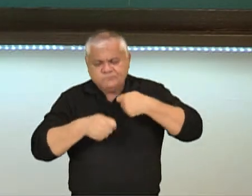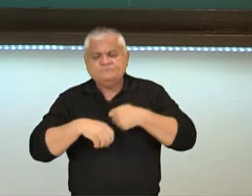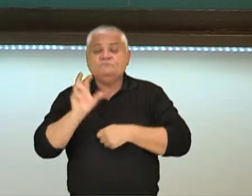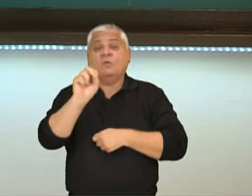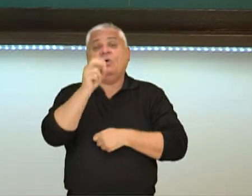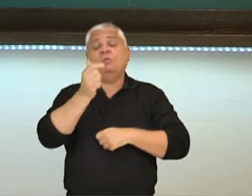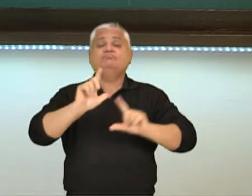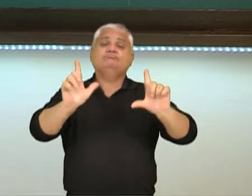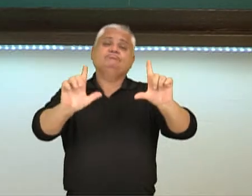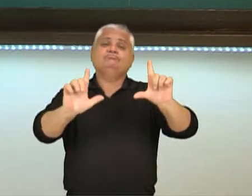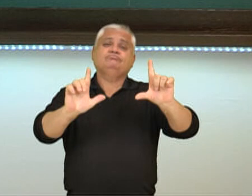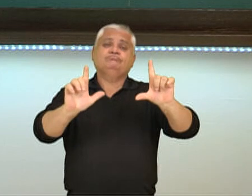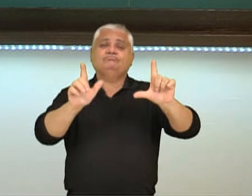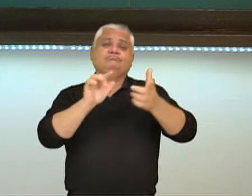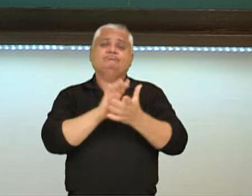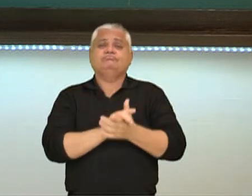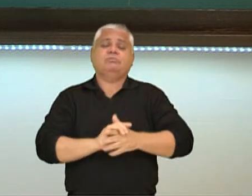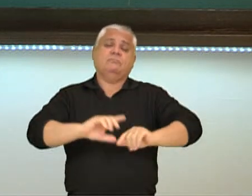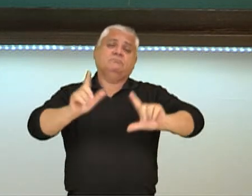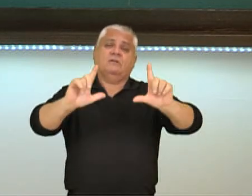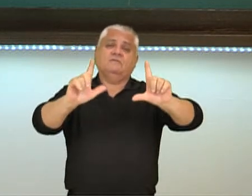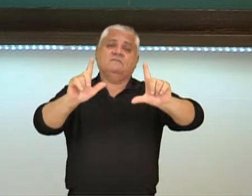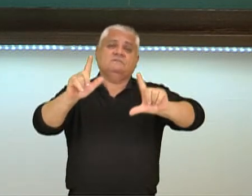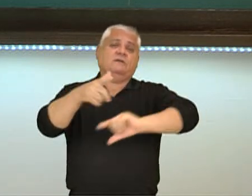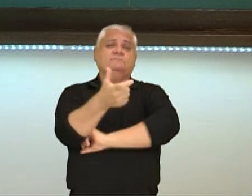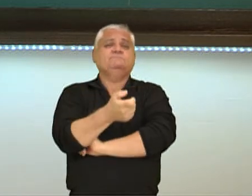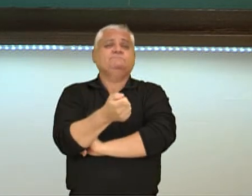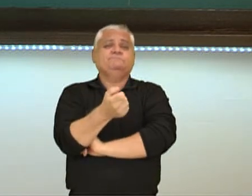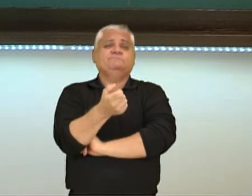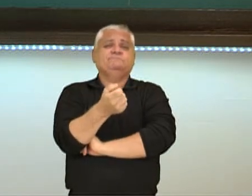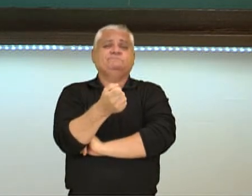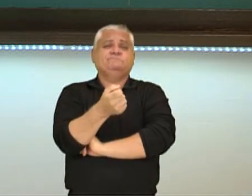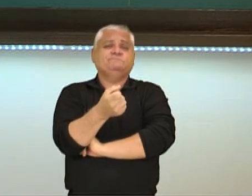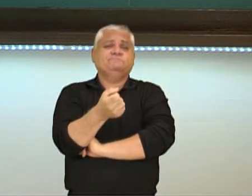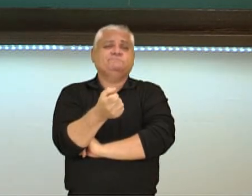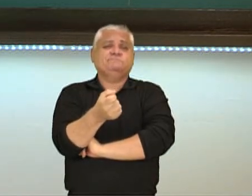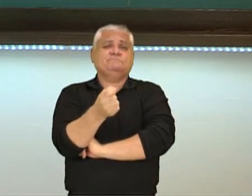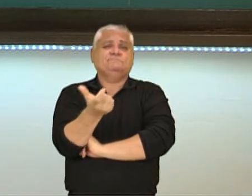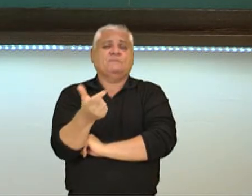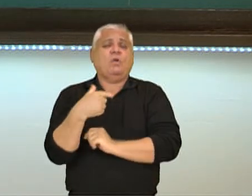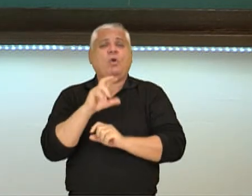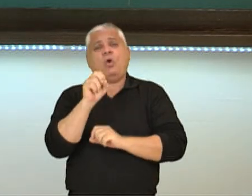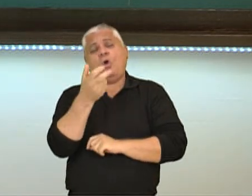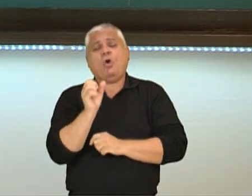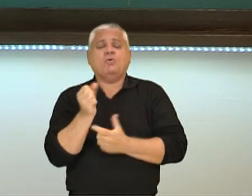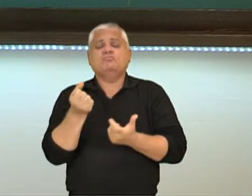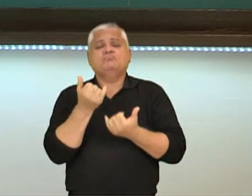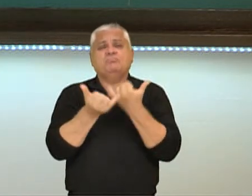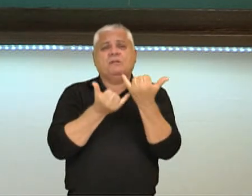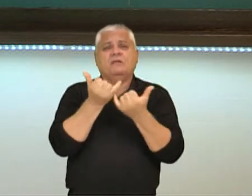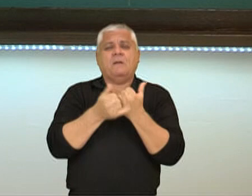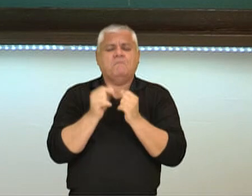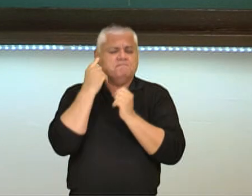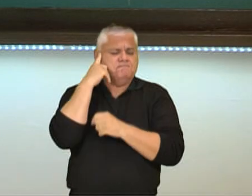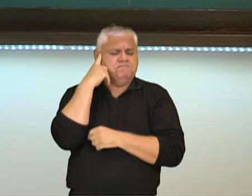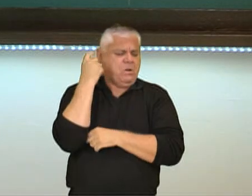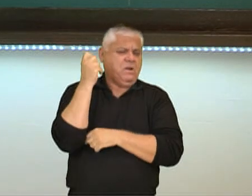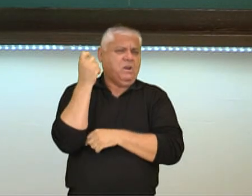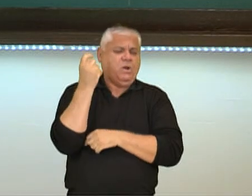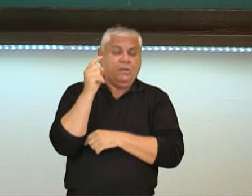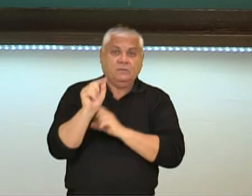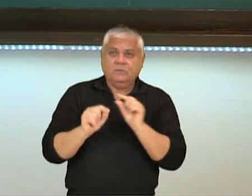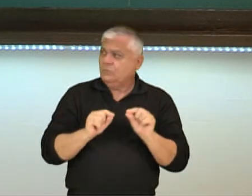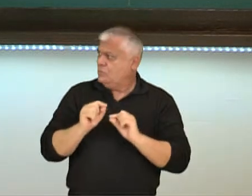assistindo ao seu programa de televisão favorito lá, ou então jogando, daqui a pouco um barulho